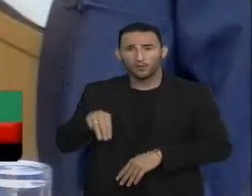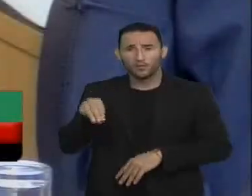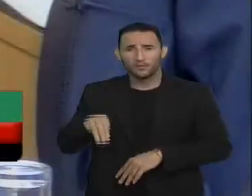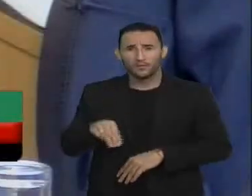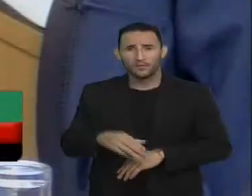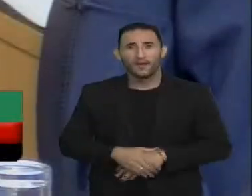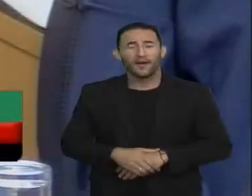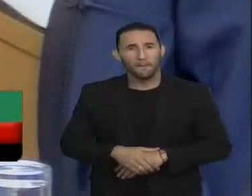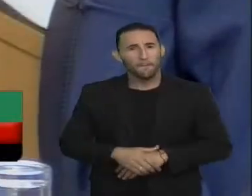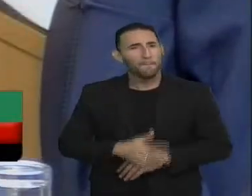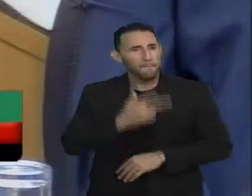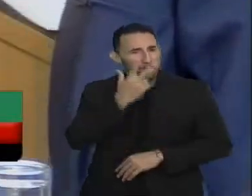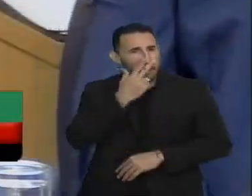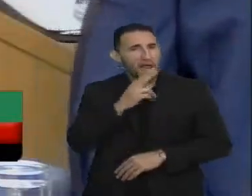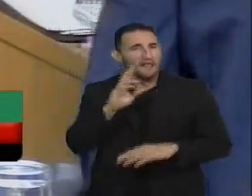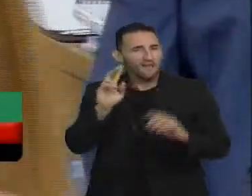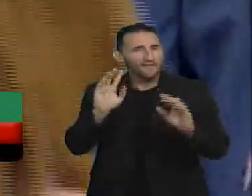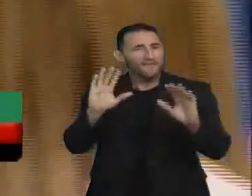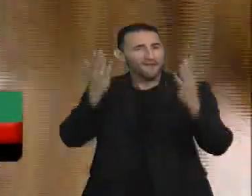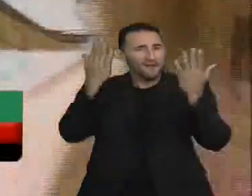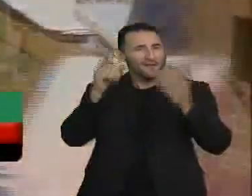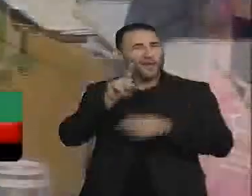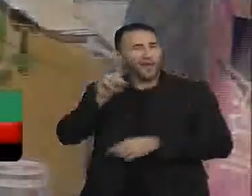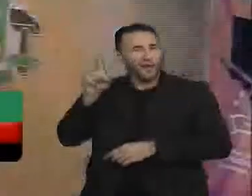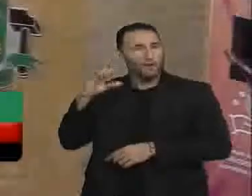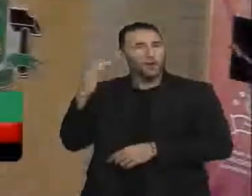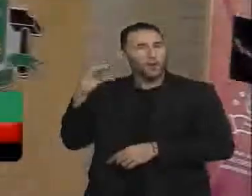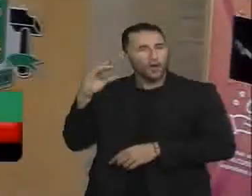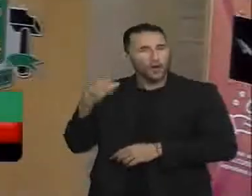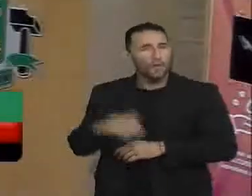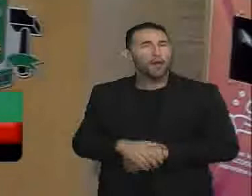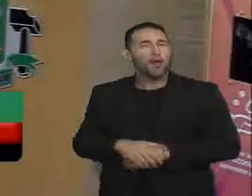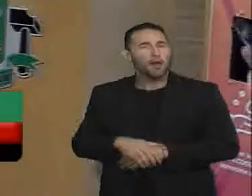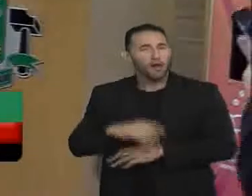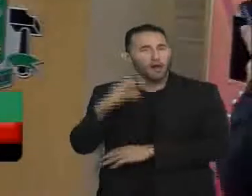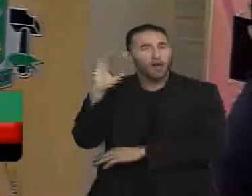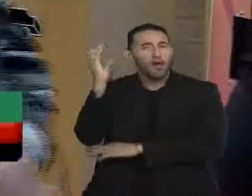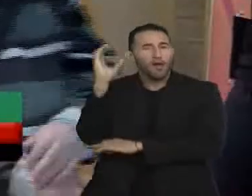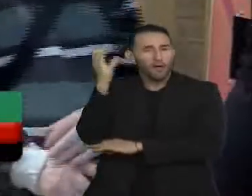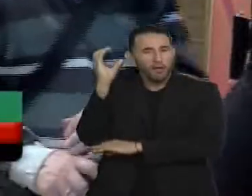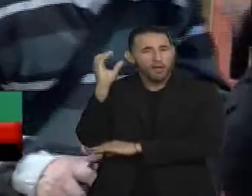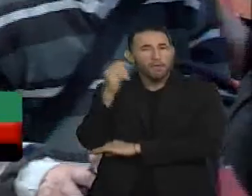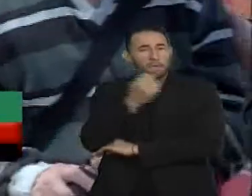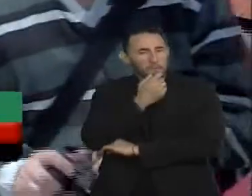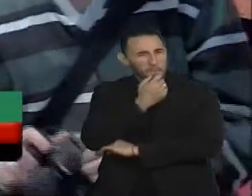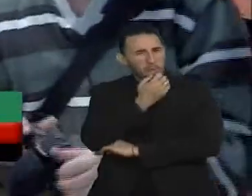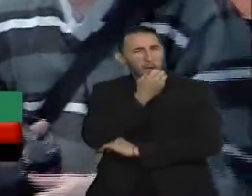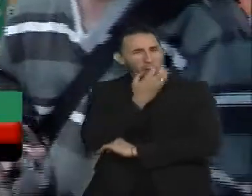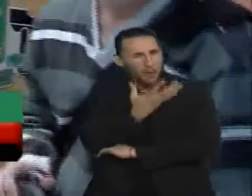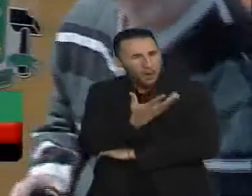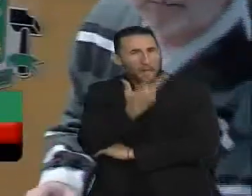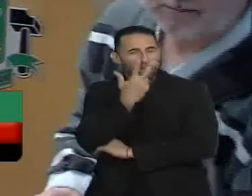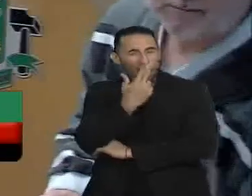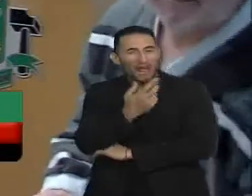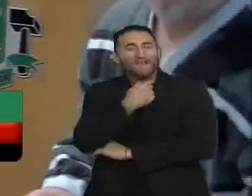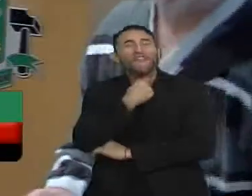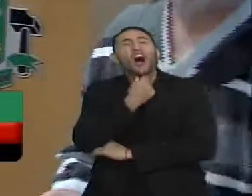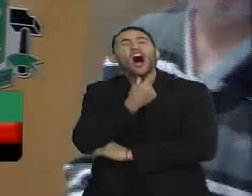Aquela festa lá em Carapicuíba, de cedro. Foi muito boa pela sua